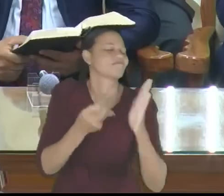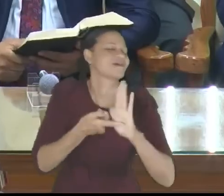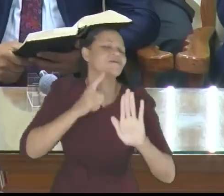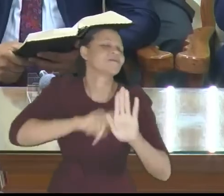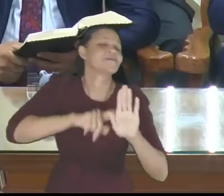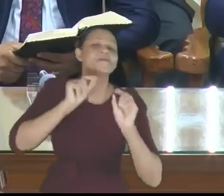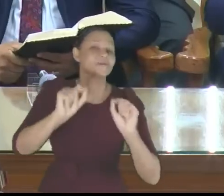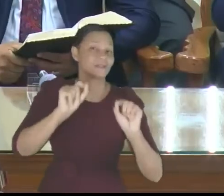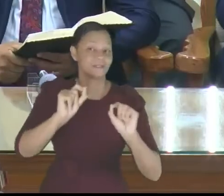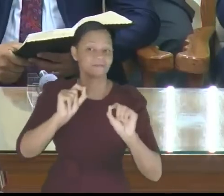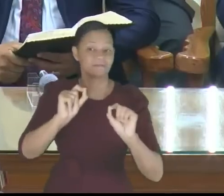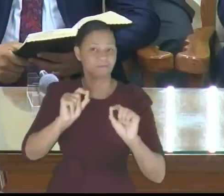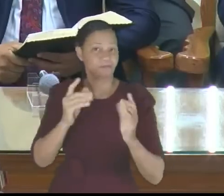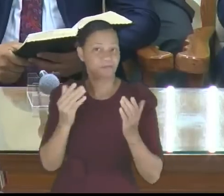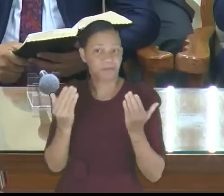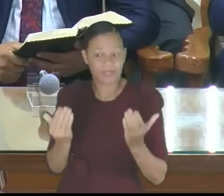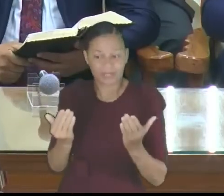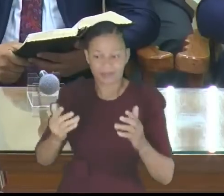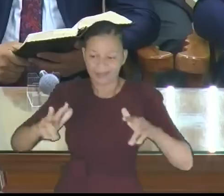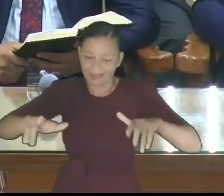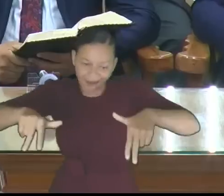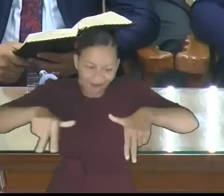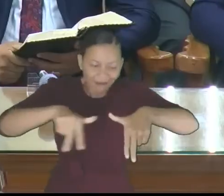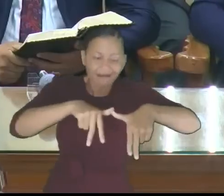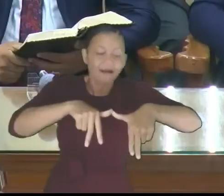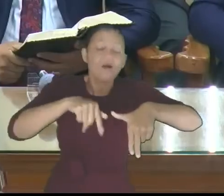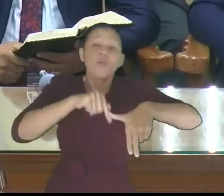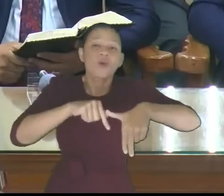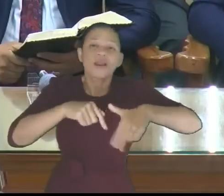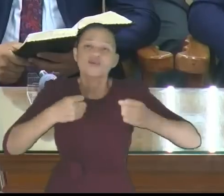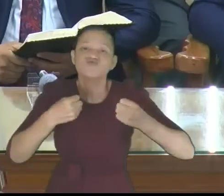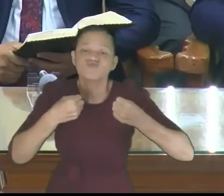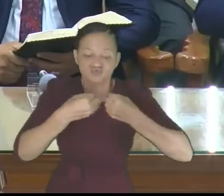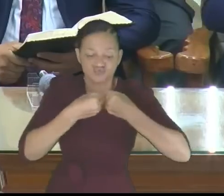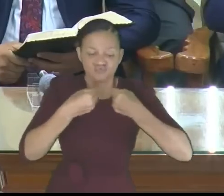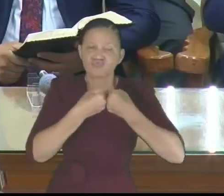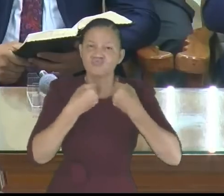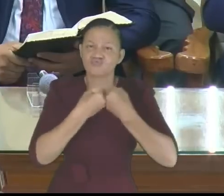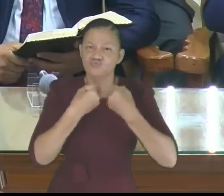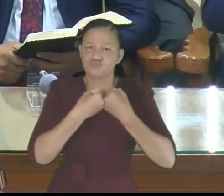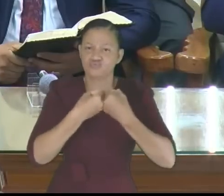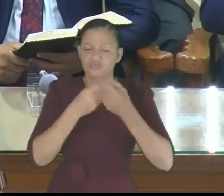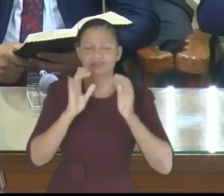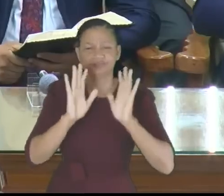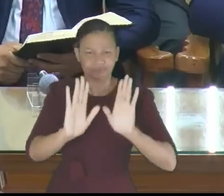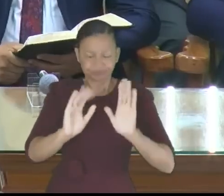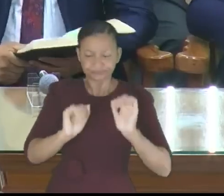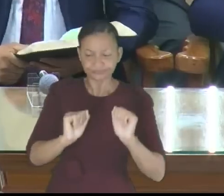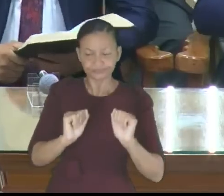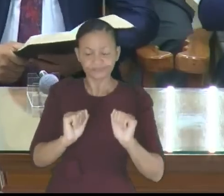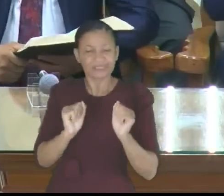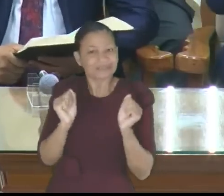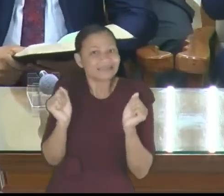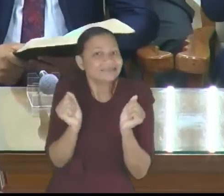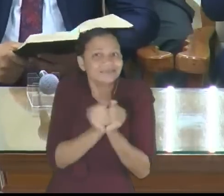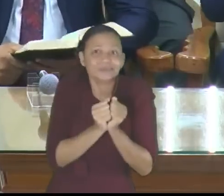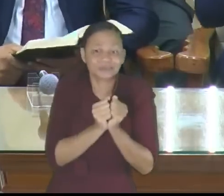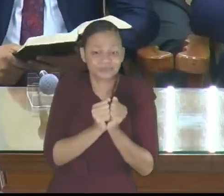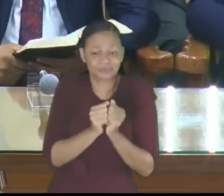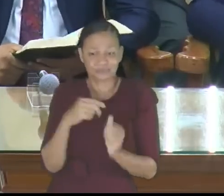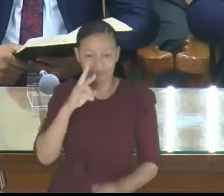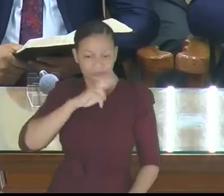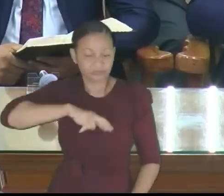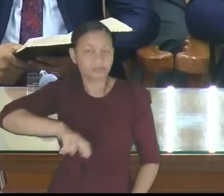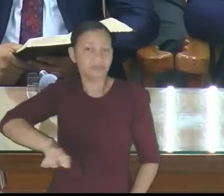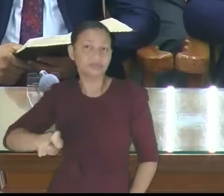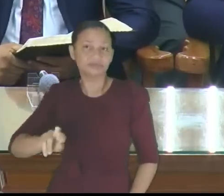Cristo. Para nós, Cristo não é como uma religião. Nas religiões, as pessoas